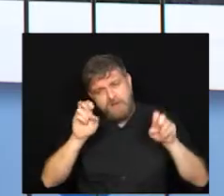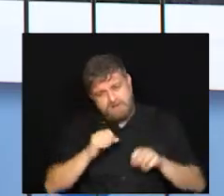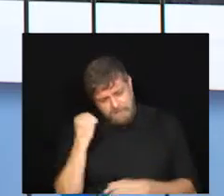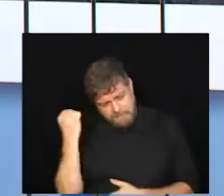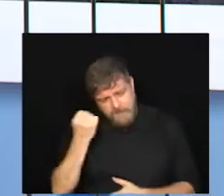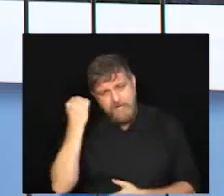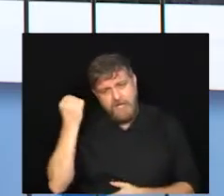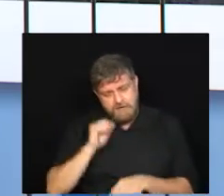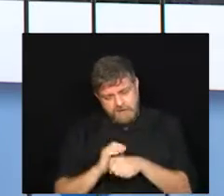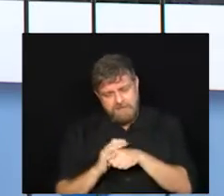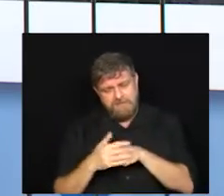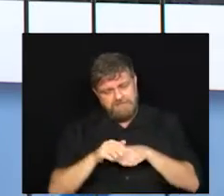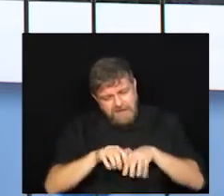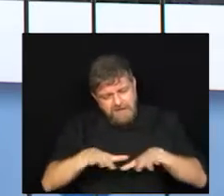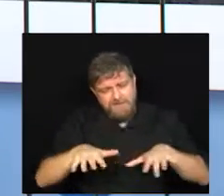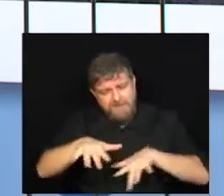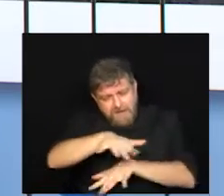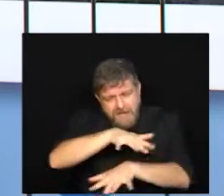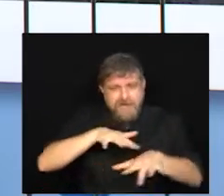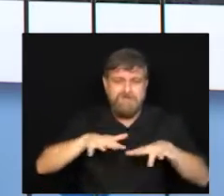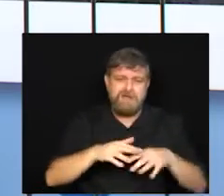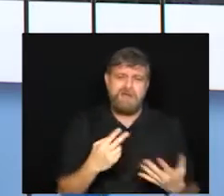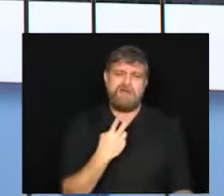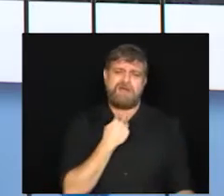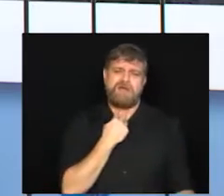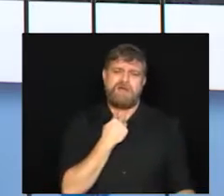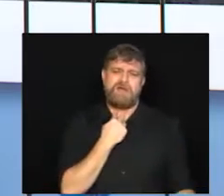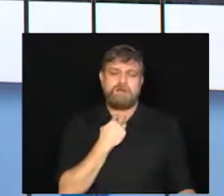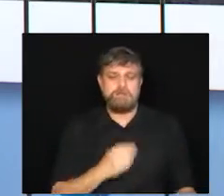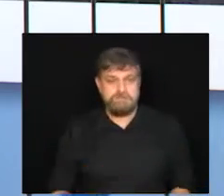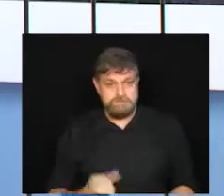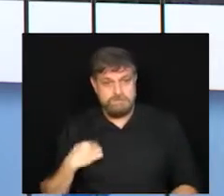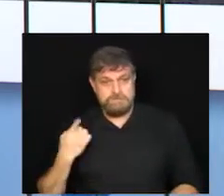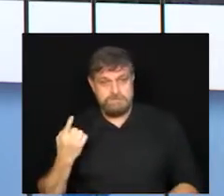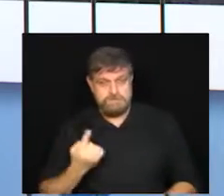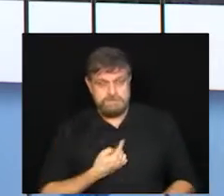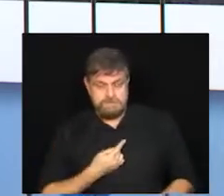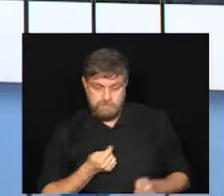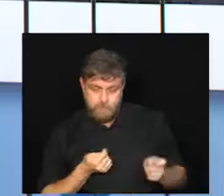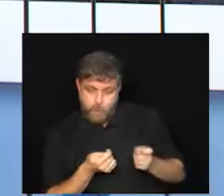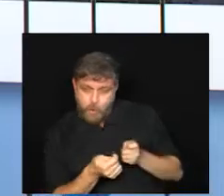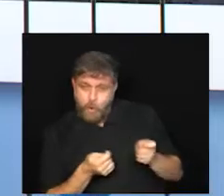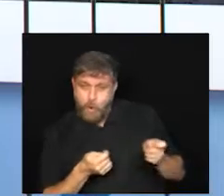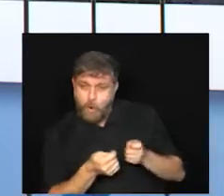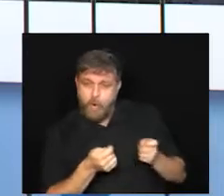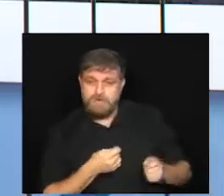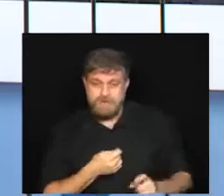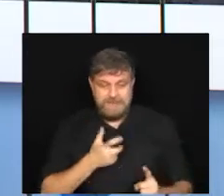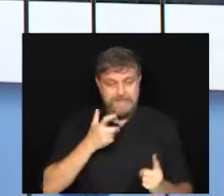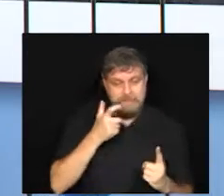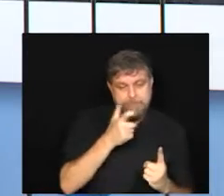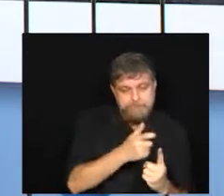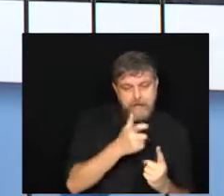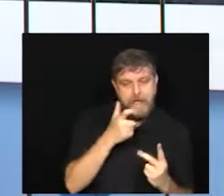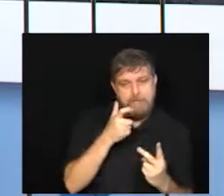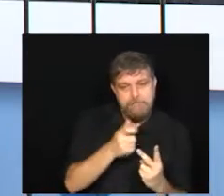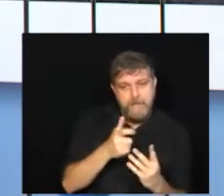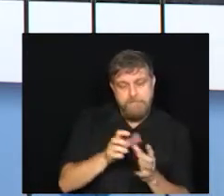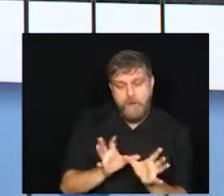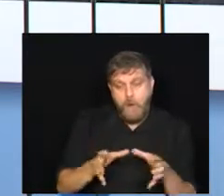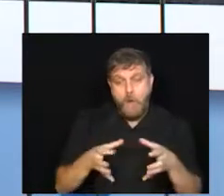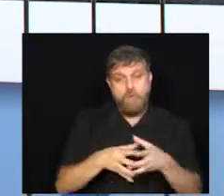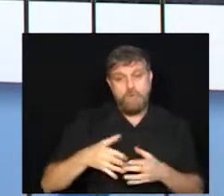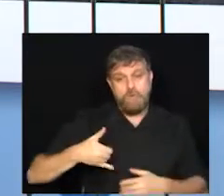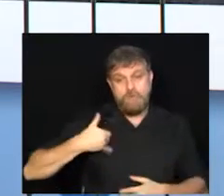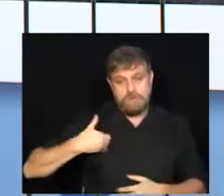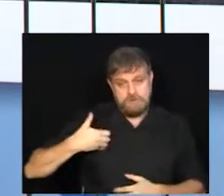gravidade que é a aglomeração. Enquanto isso, a gente continua monitorando a vacinação dos idosos e